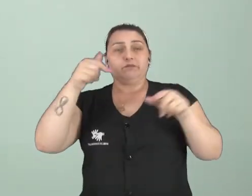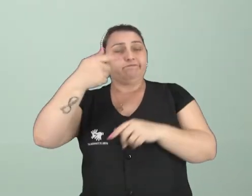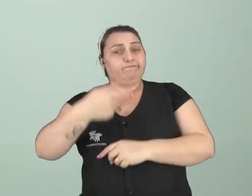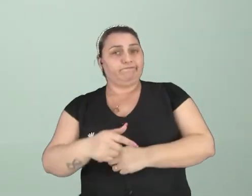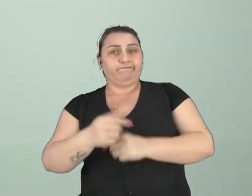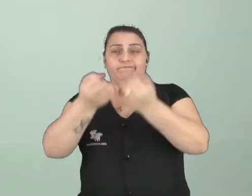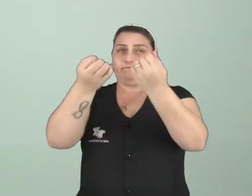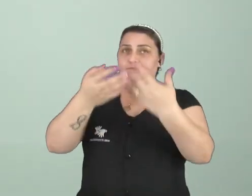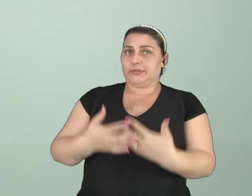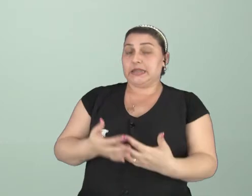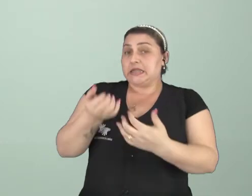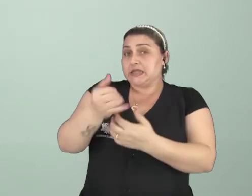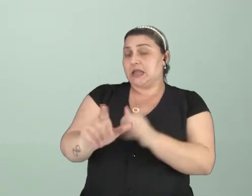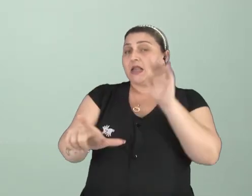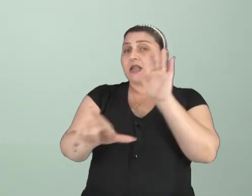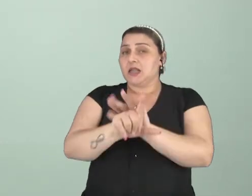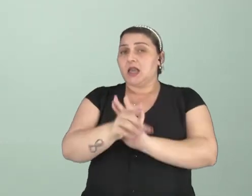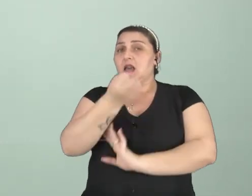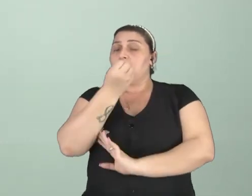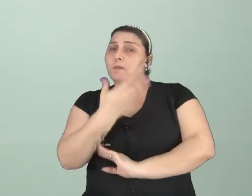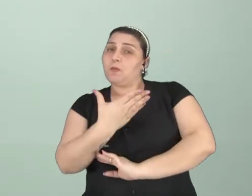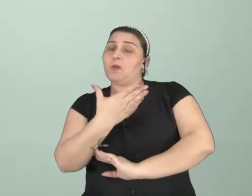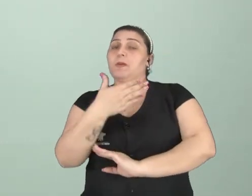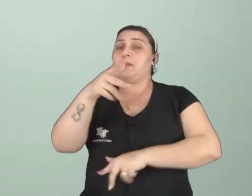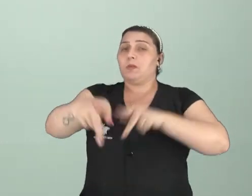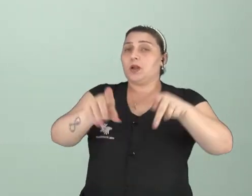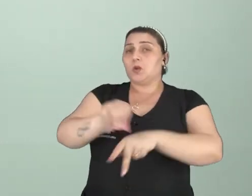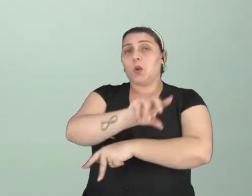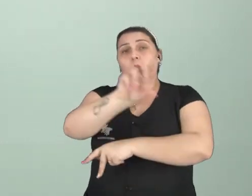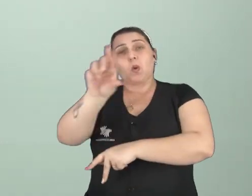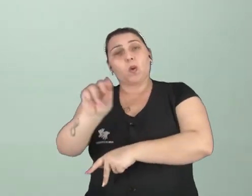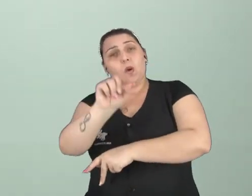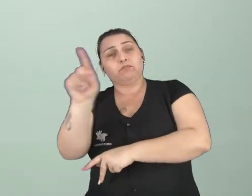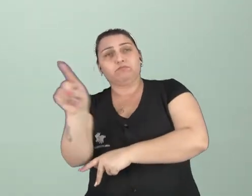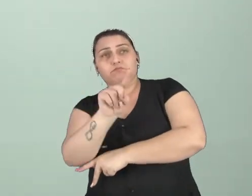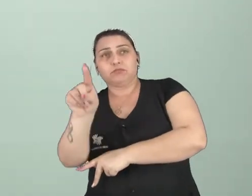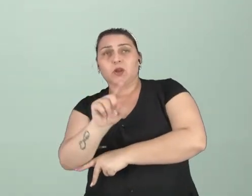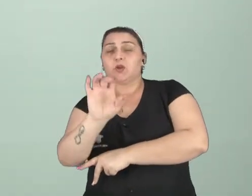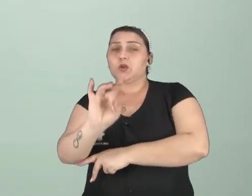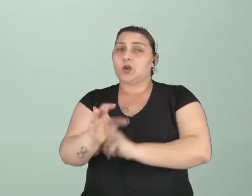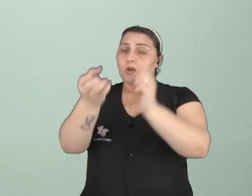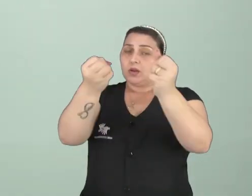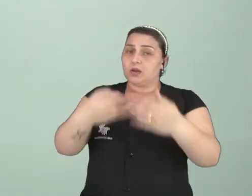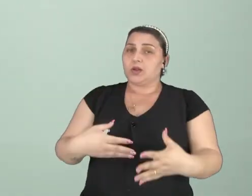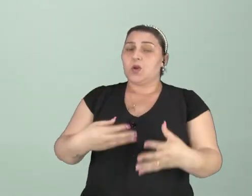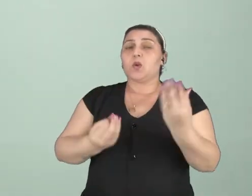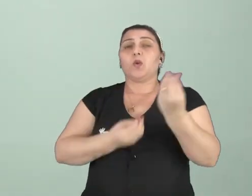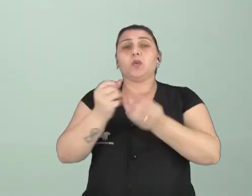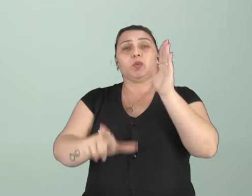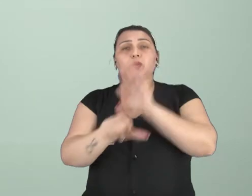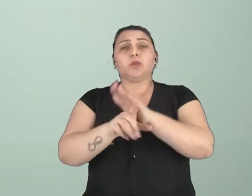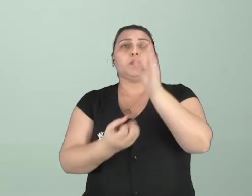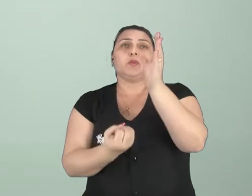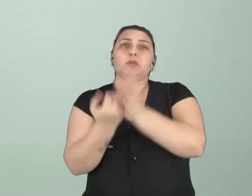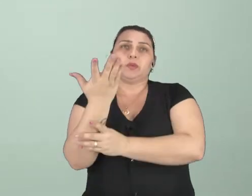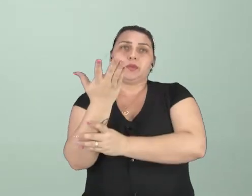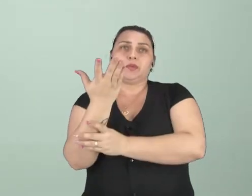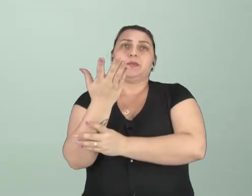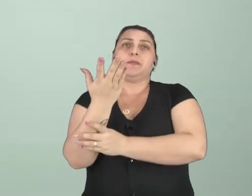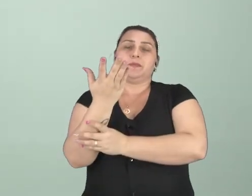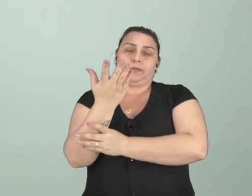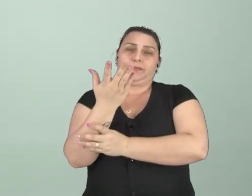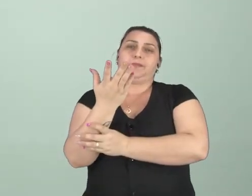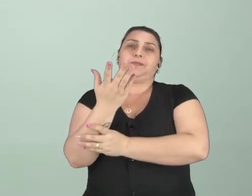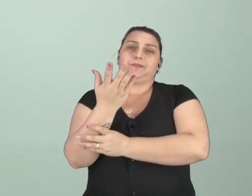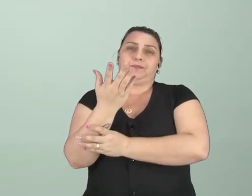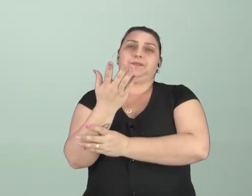aqui para discutir se essas leis eram favoráveis à população ou não, enfim, o que a gente está aqui para discutir é que foram criadas leis com a